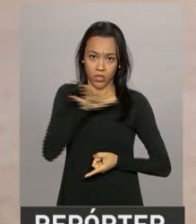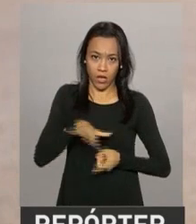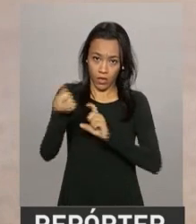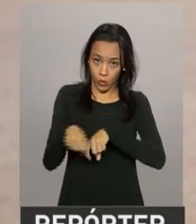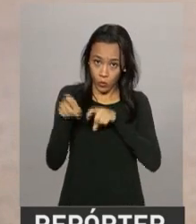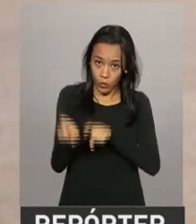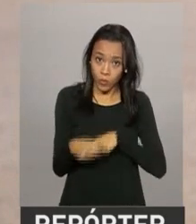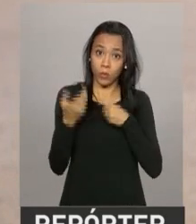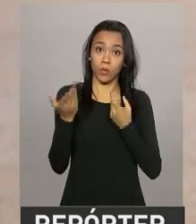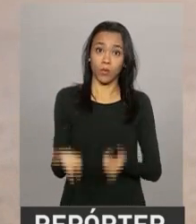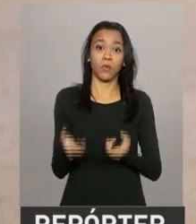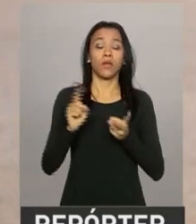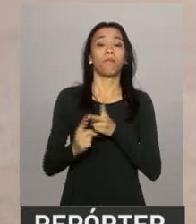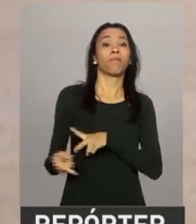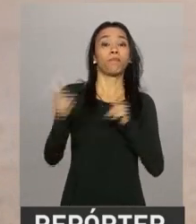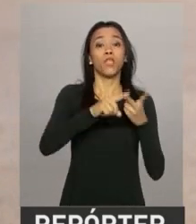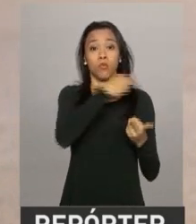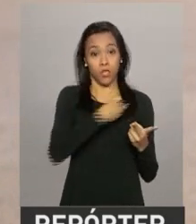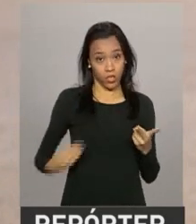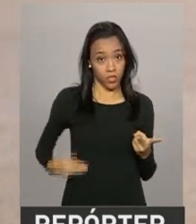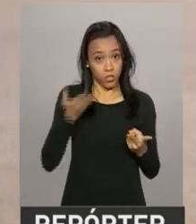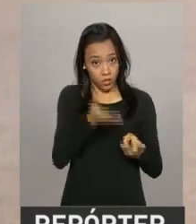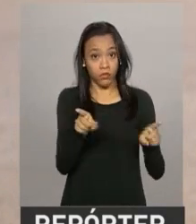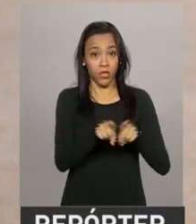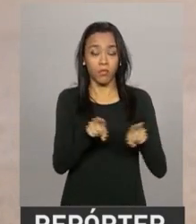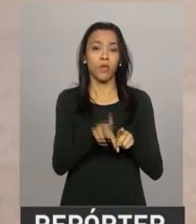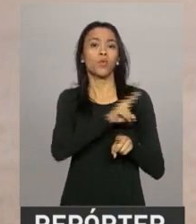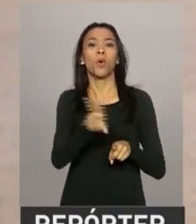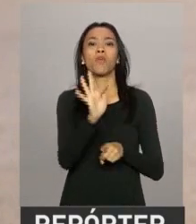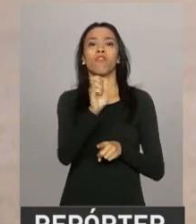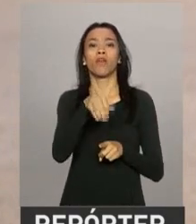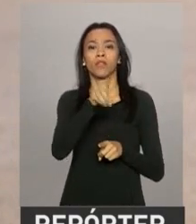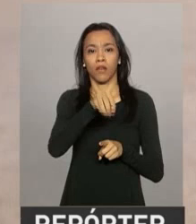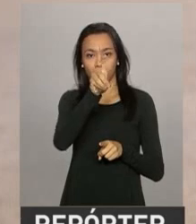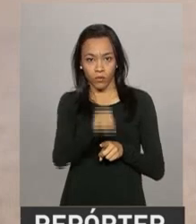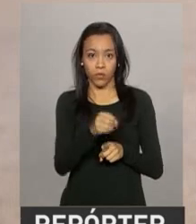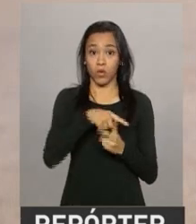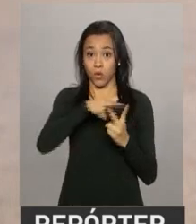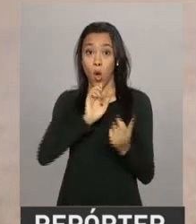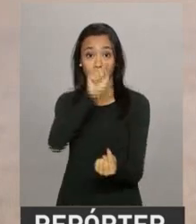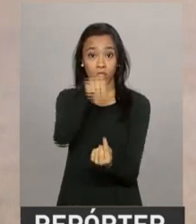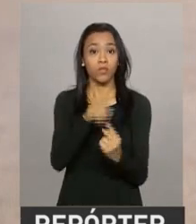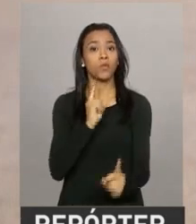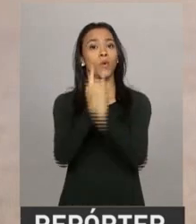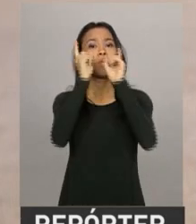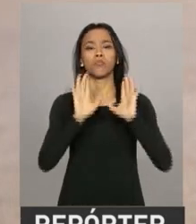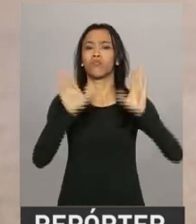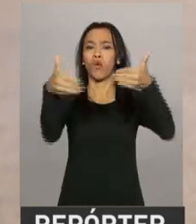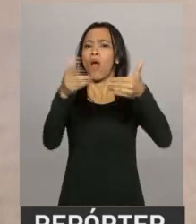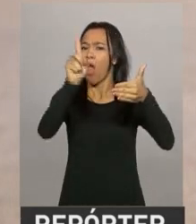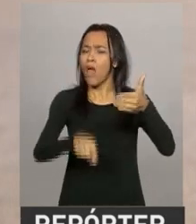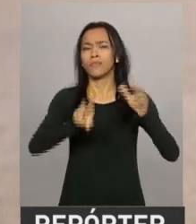Agricultura, Pecuária e Abastecimento, Blairo Maggi, e de Minas e Energia, Fernando Coelho Filho. O objetivo do evento é discutir